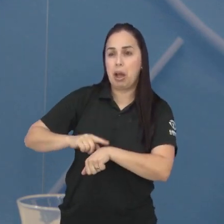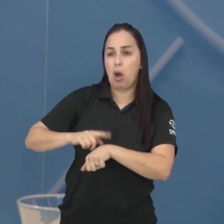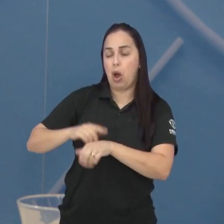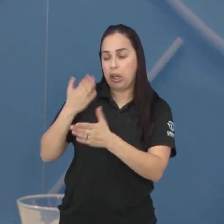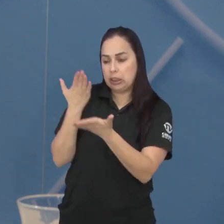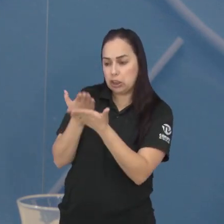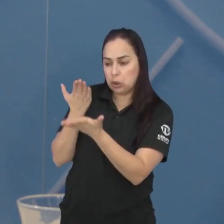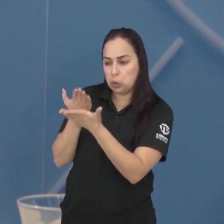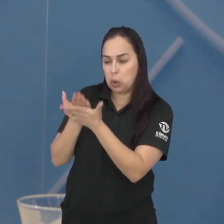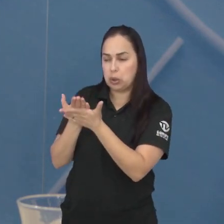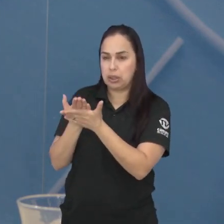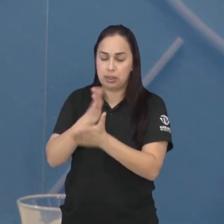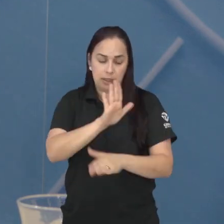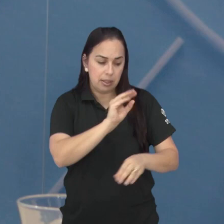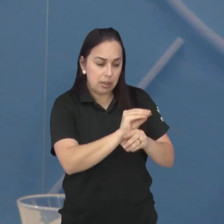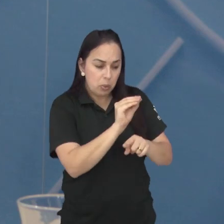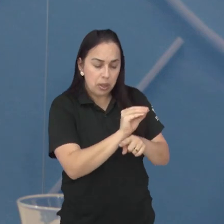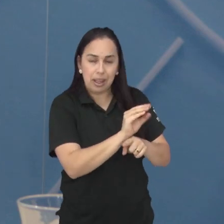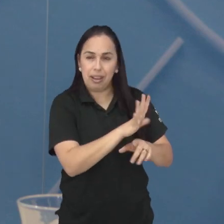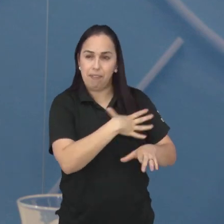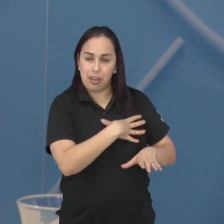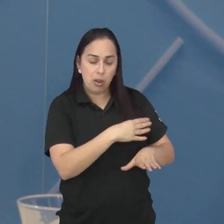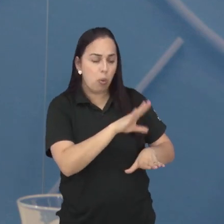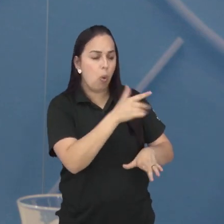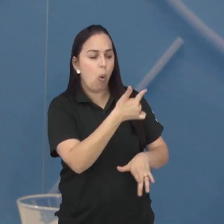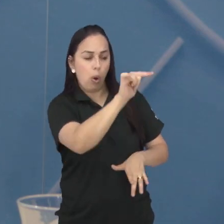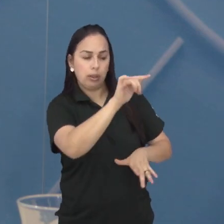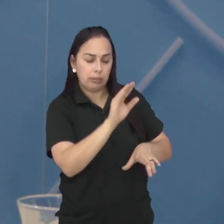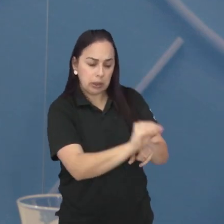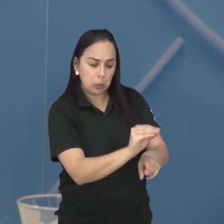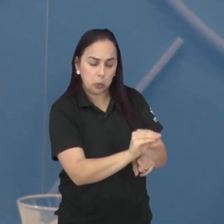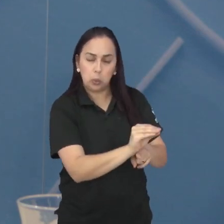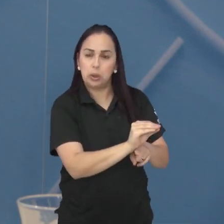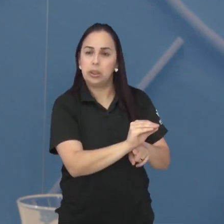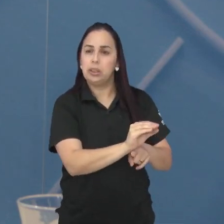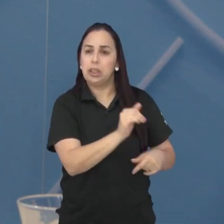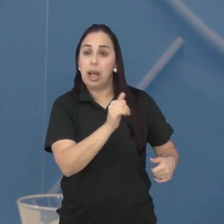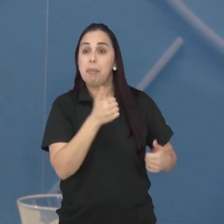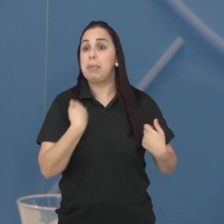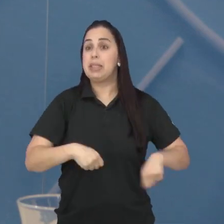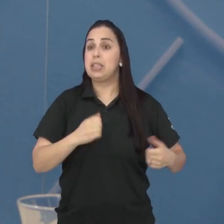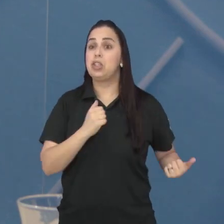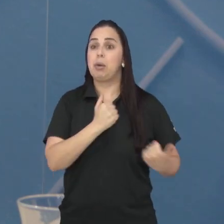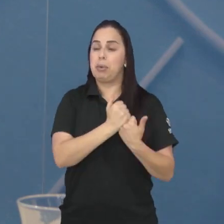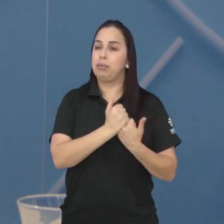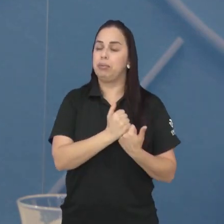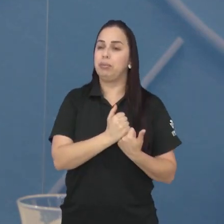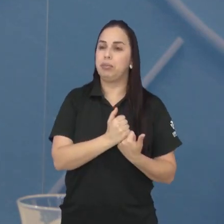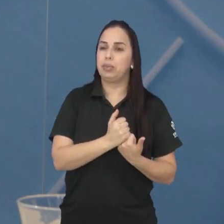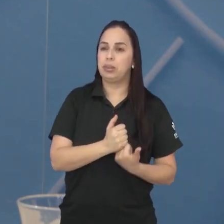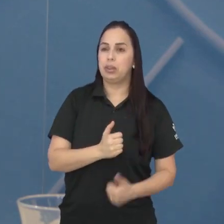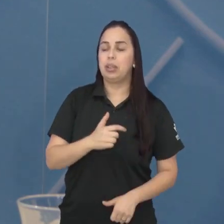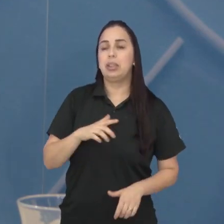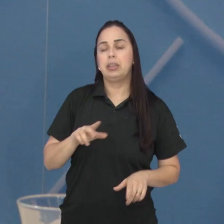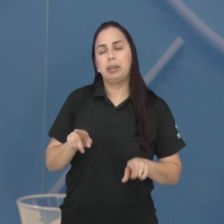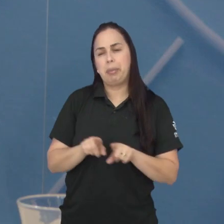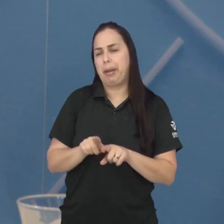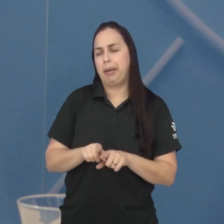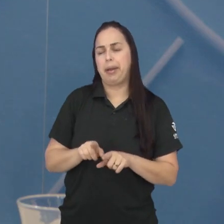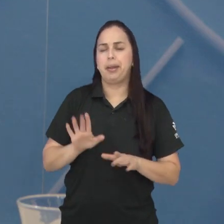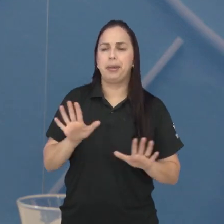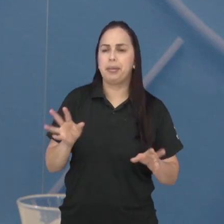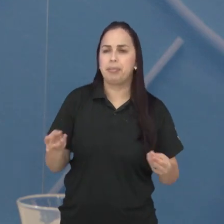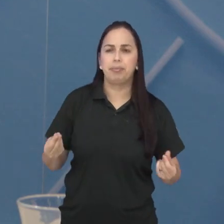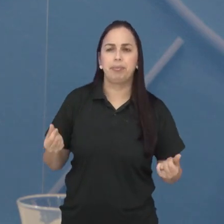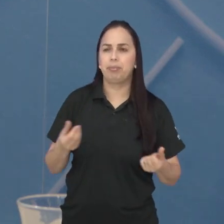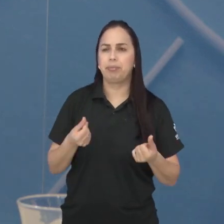um pouco, deixar a criança com alguém ou ter um apoio. E o mesmo coisas mais óbvias, né?